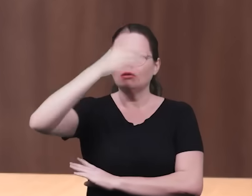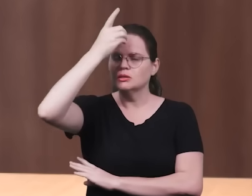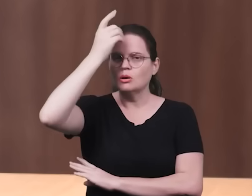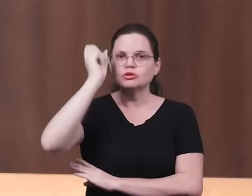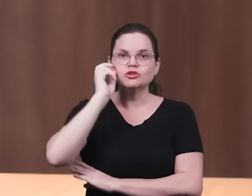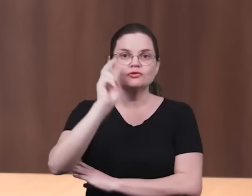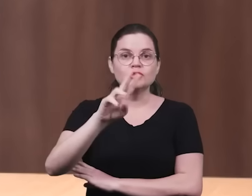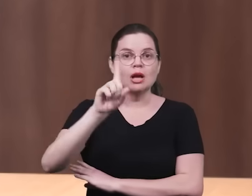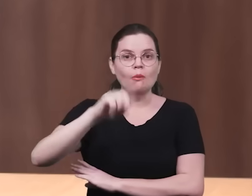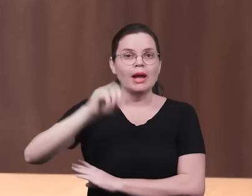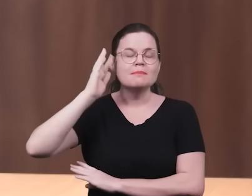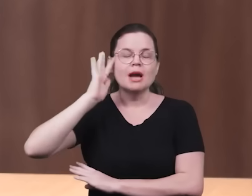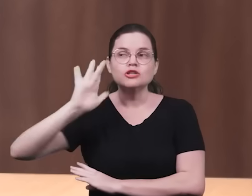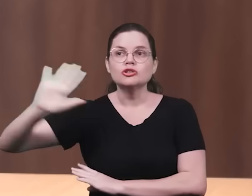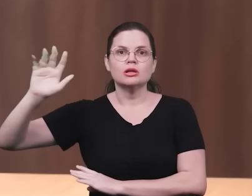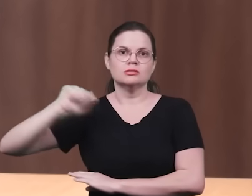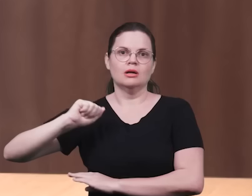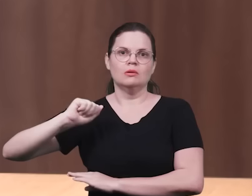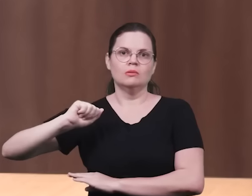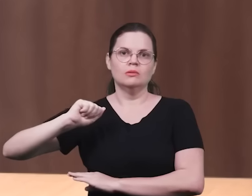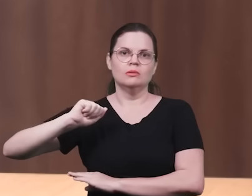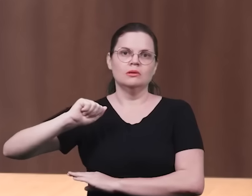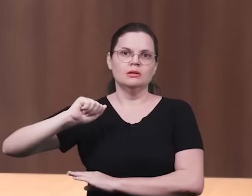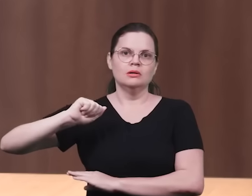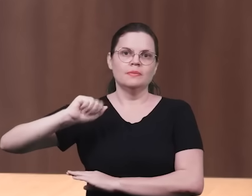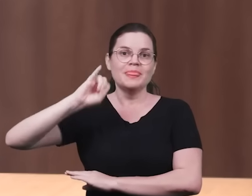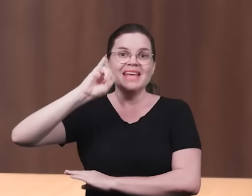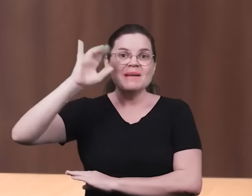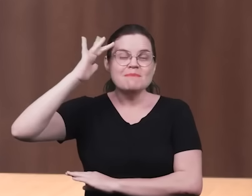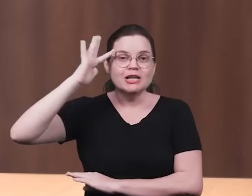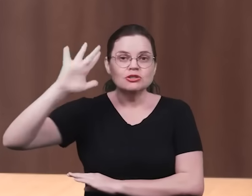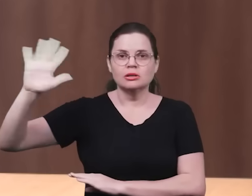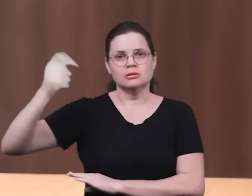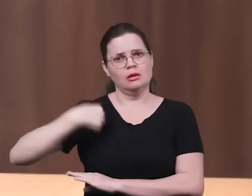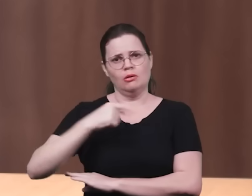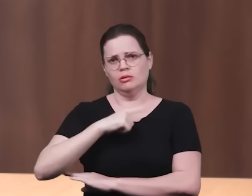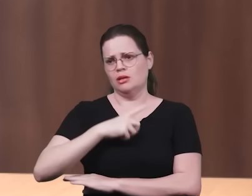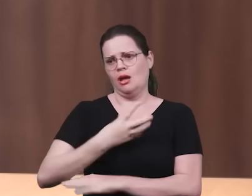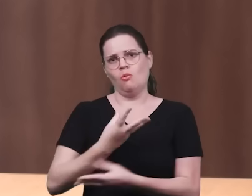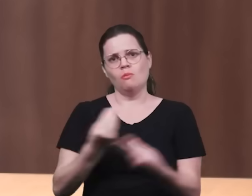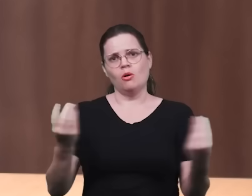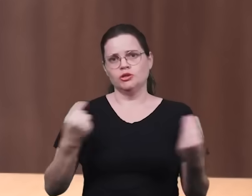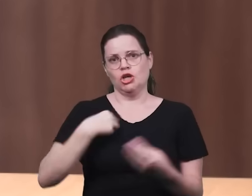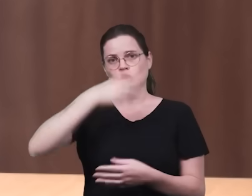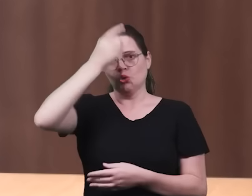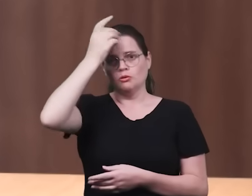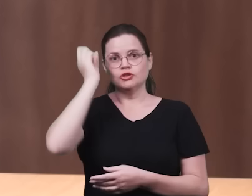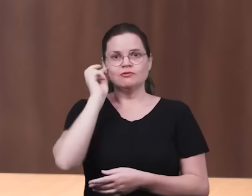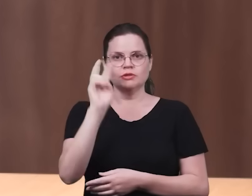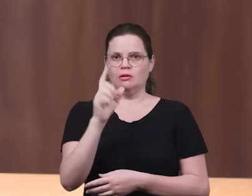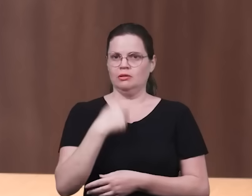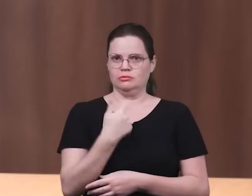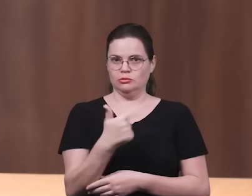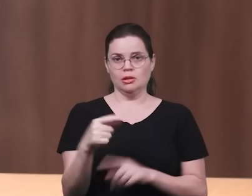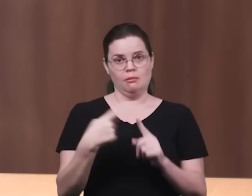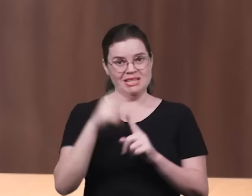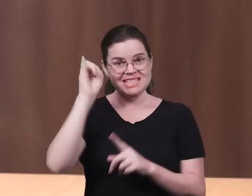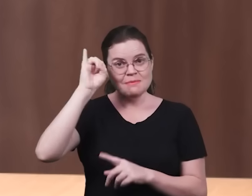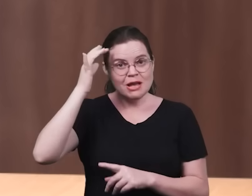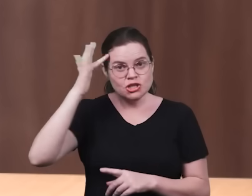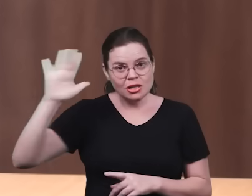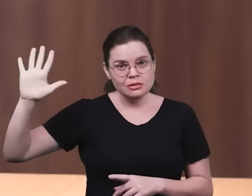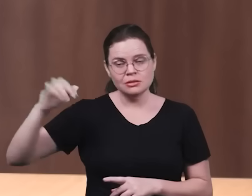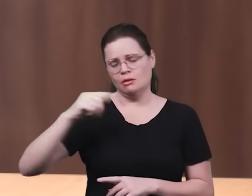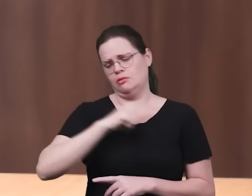uma imaginação, isso eu tenho também. Eu não tenho visões, mas essa imaginação eu tenho muita e tal. Visão você vê,